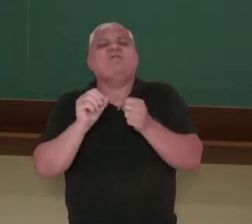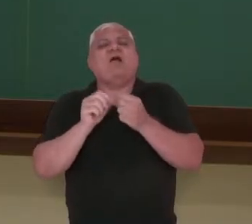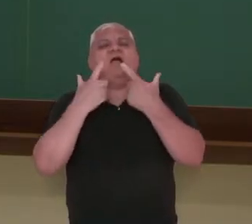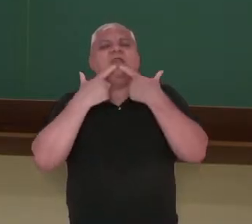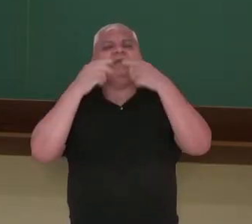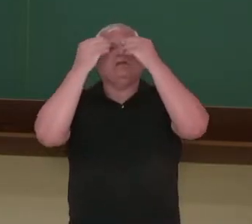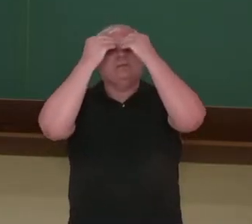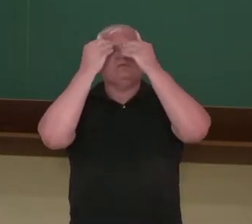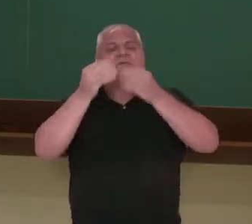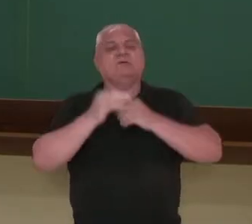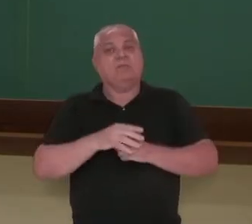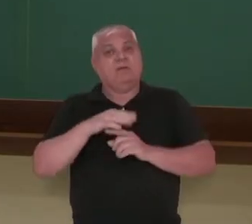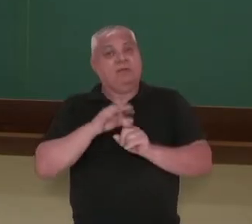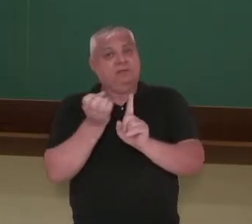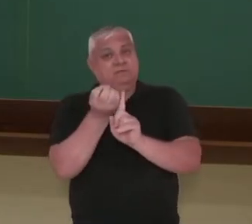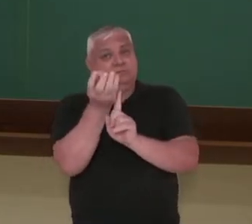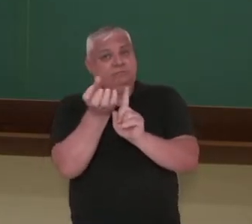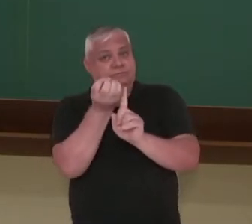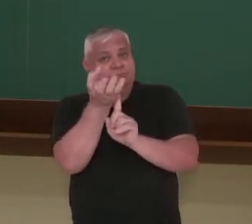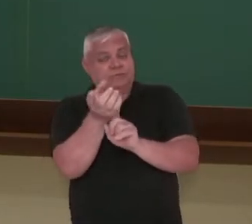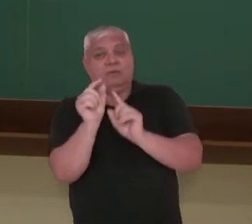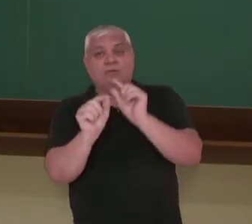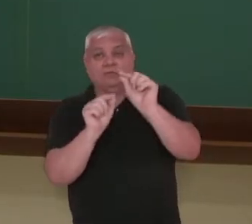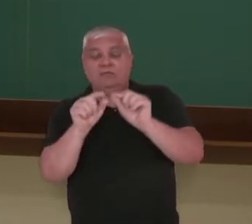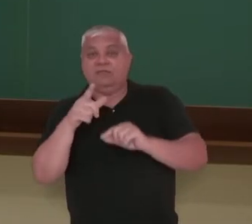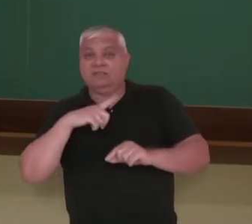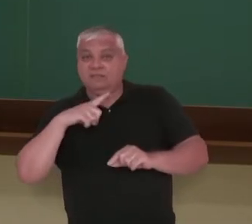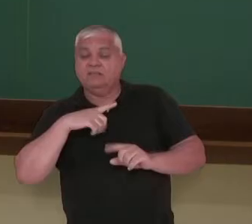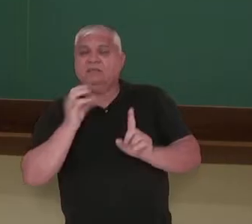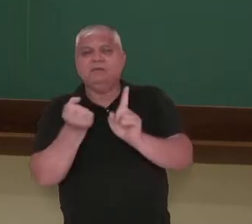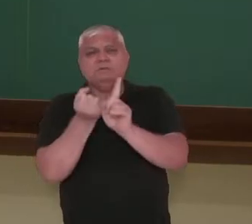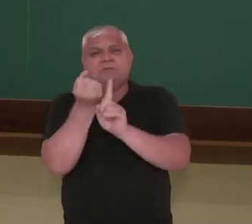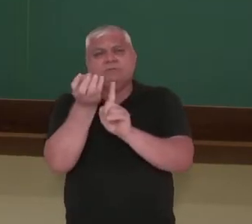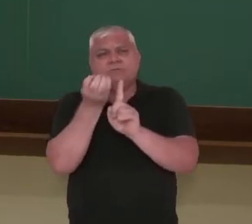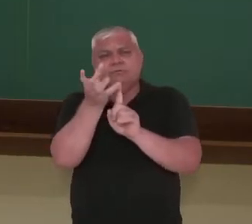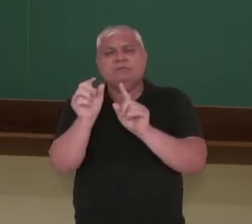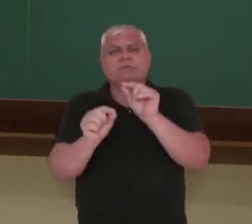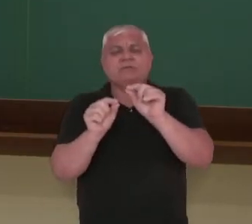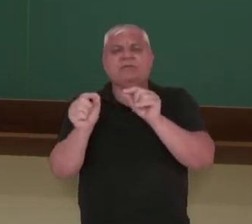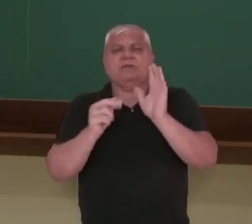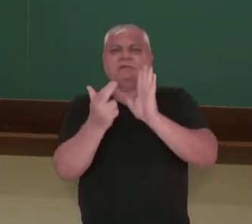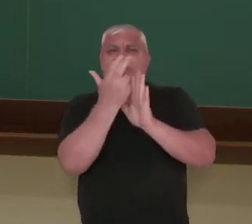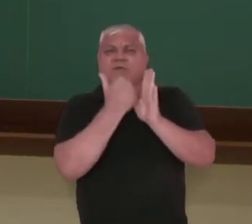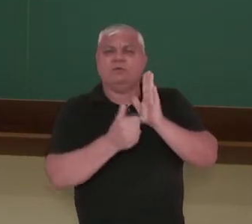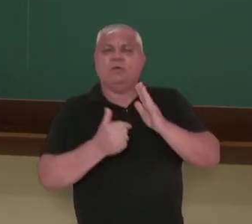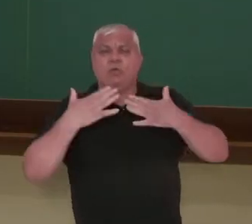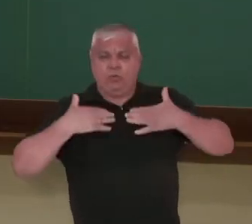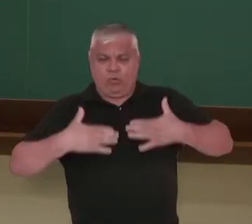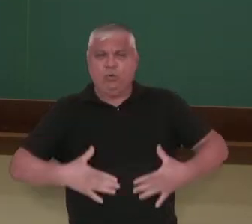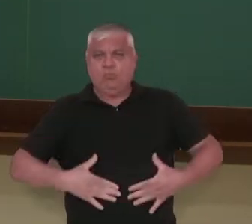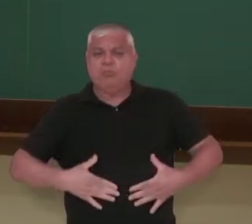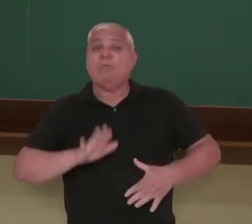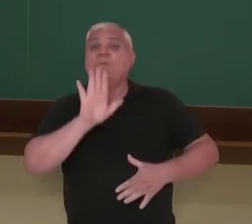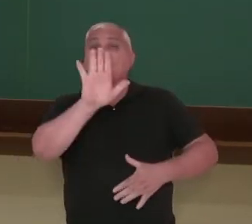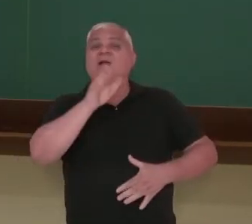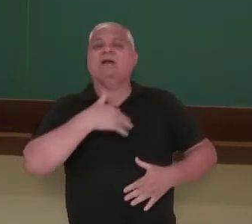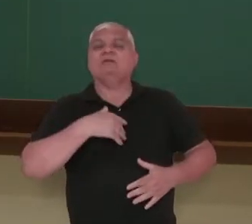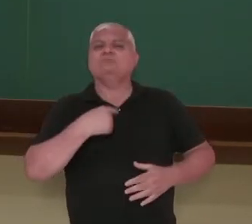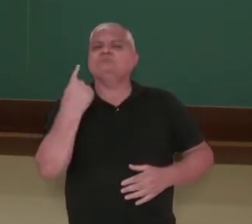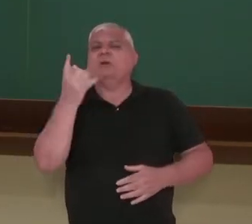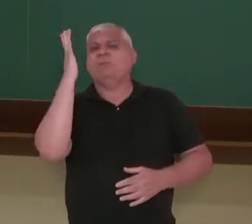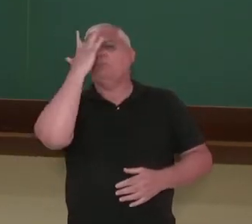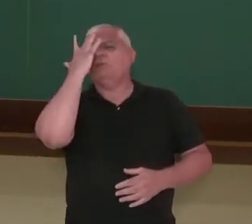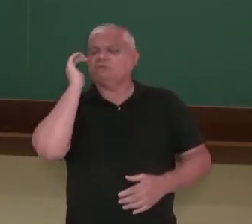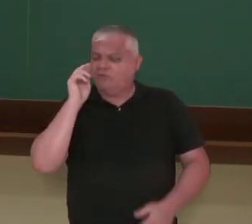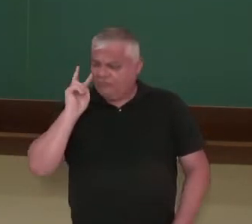Era uma linguagem não verbal, ou seja, ela não era escrita. A linguagem não verbal, na época rupestre, era feita através do próprio corpo. Só que, de repente, uma pessoa